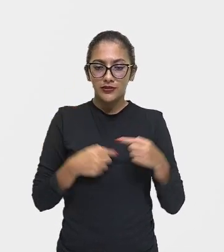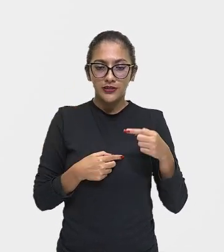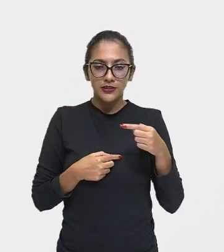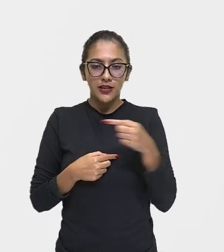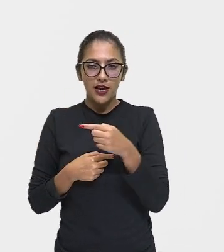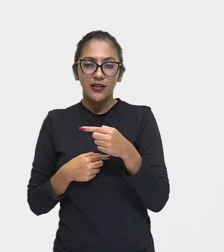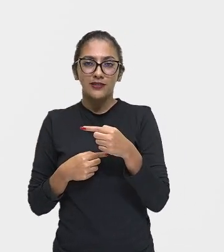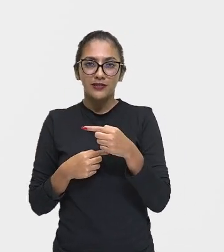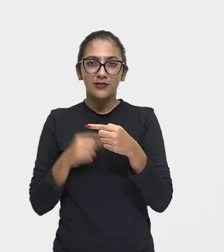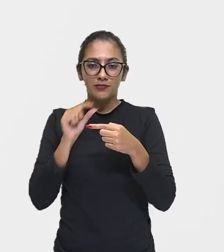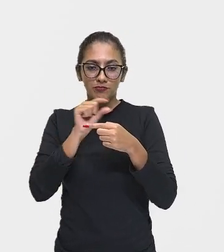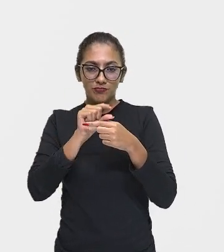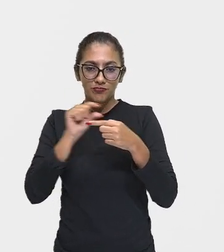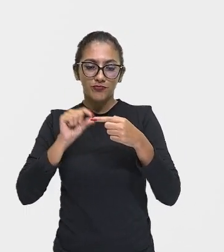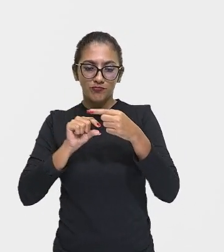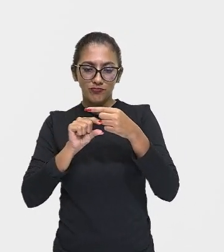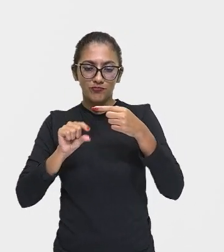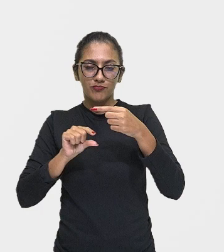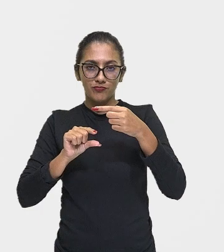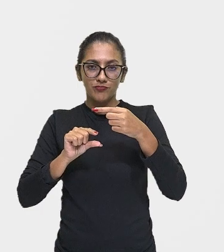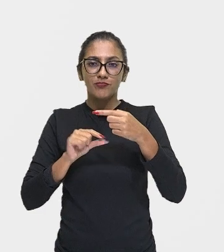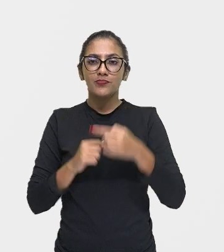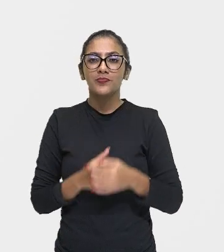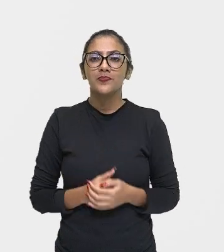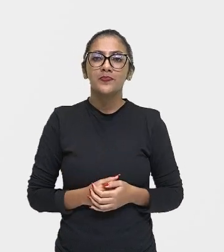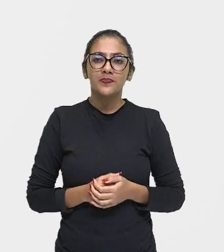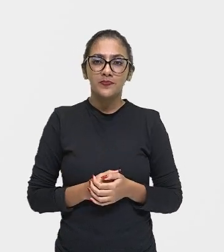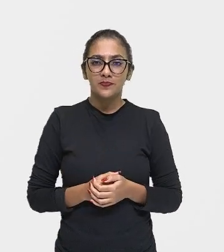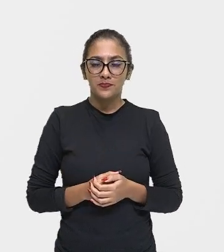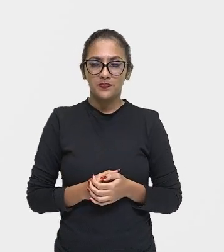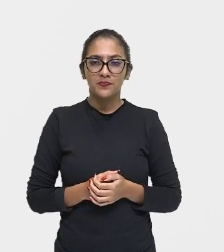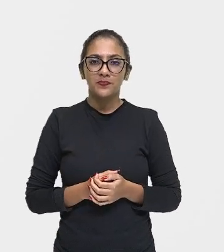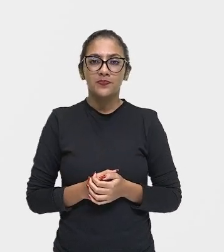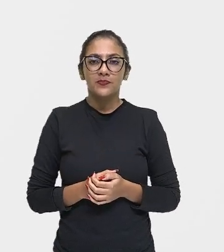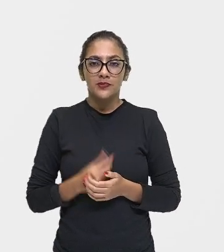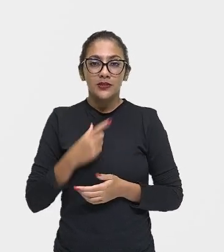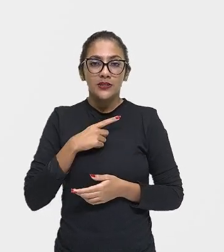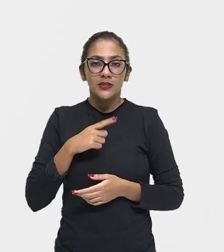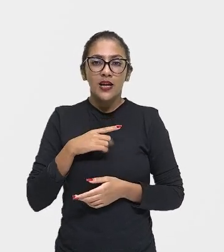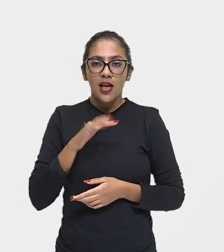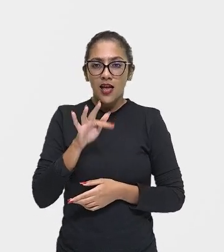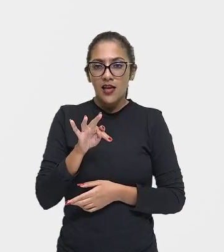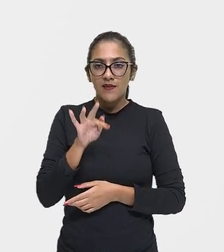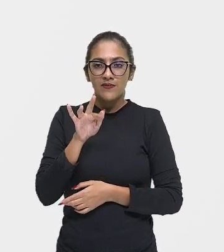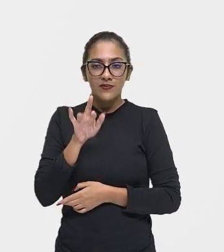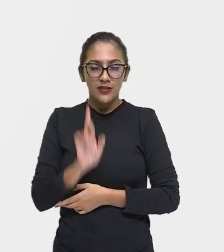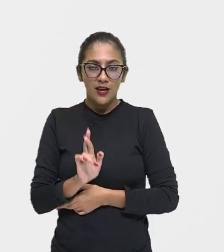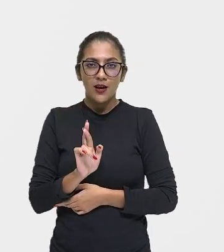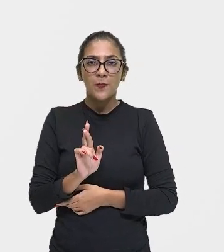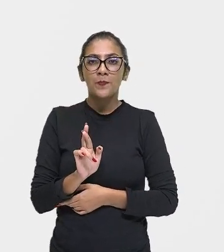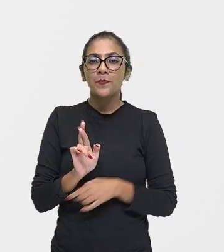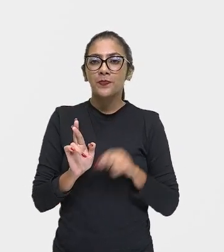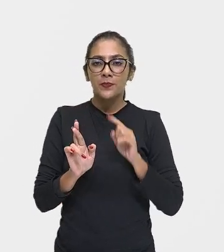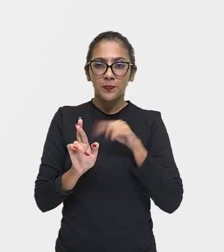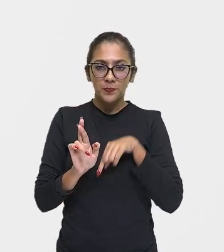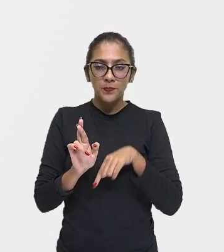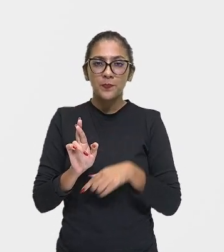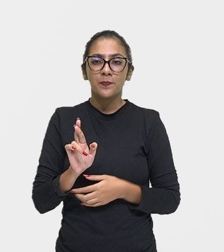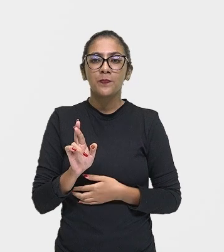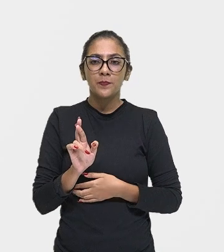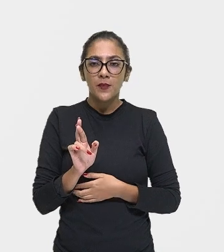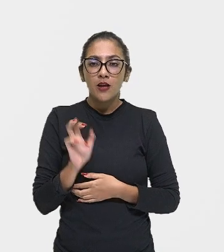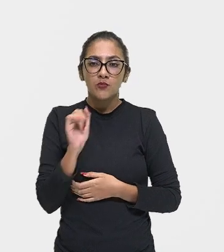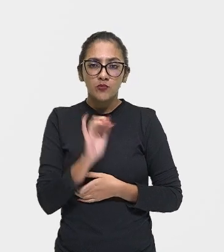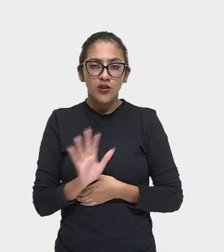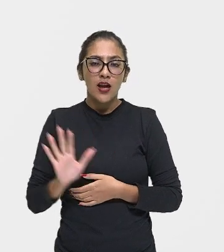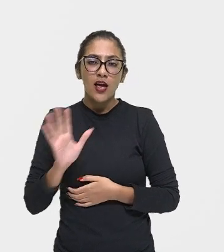das letras. Aí você tem força resultante, que é o módulo da força. No sistema